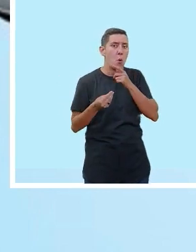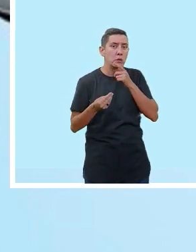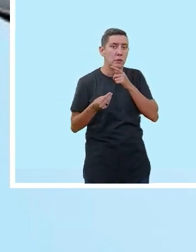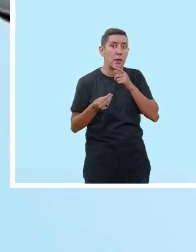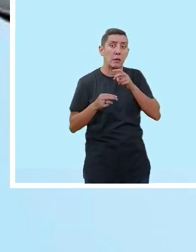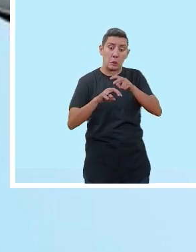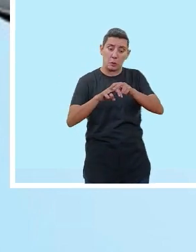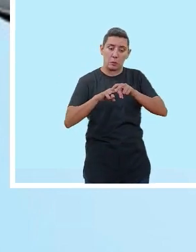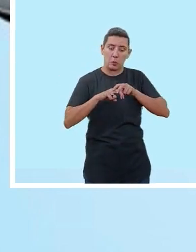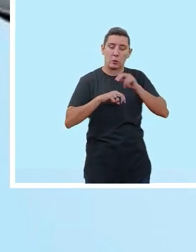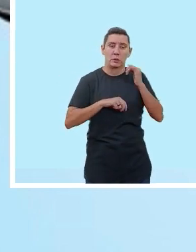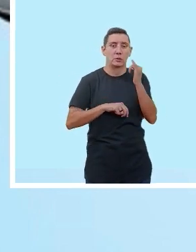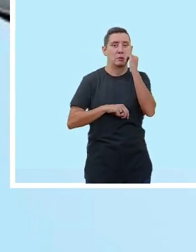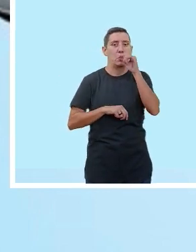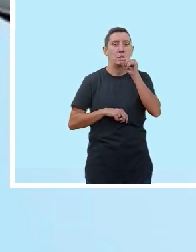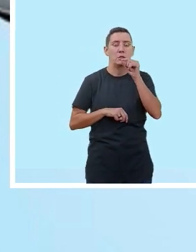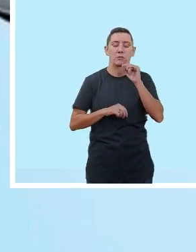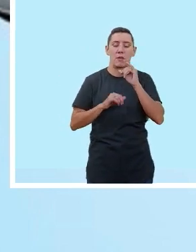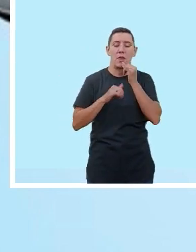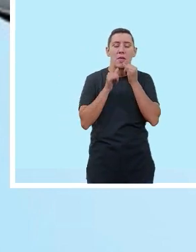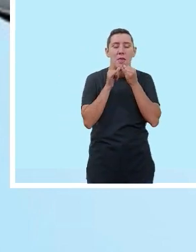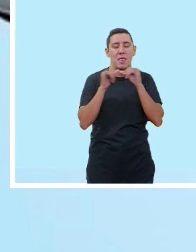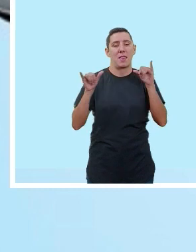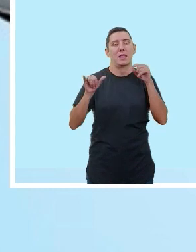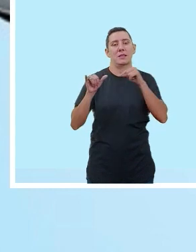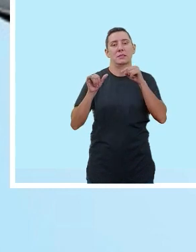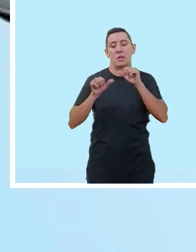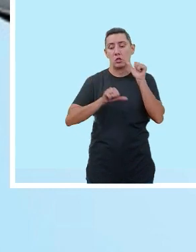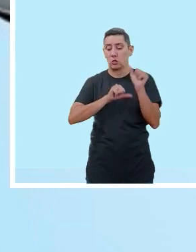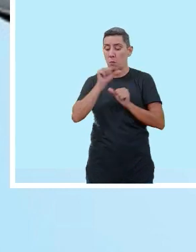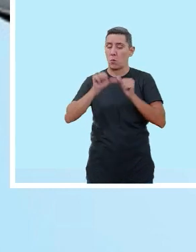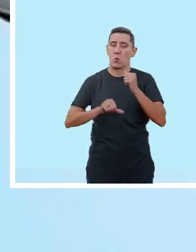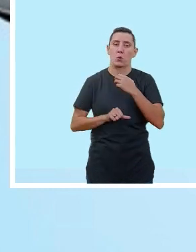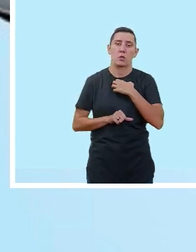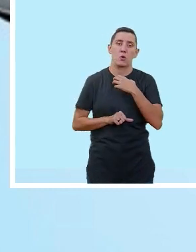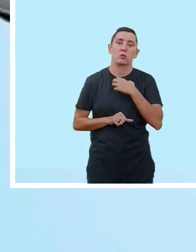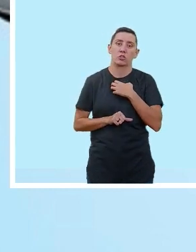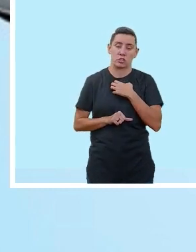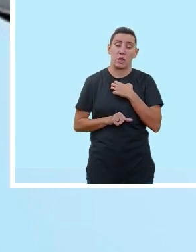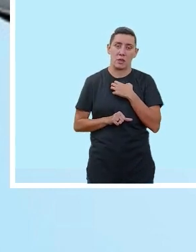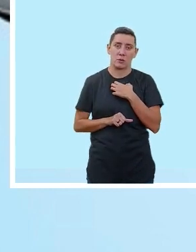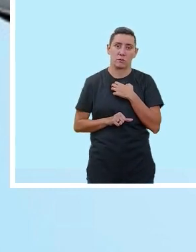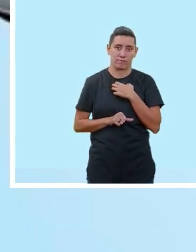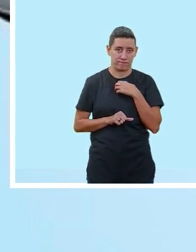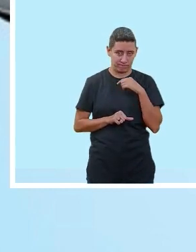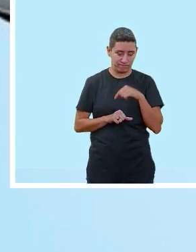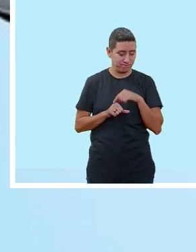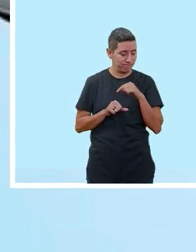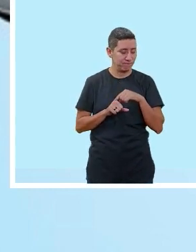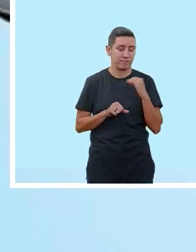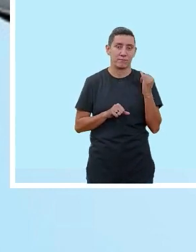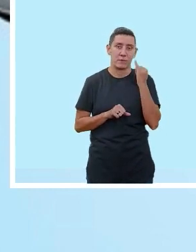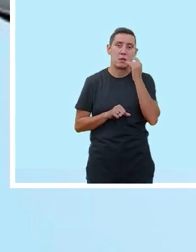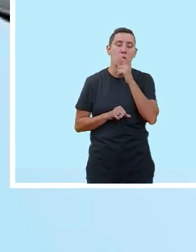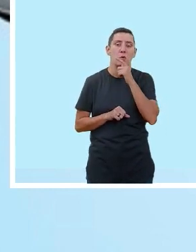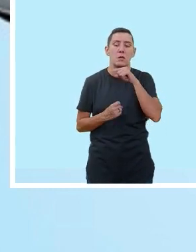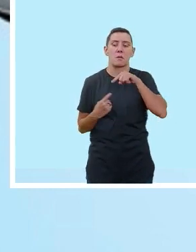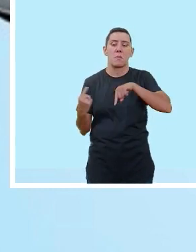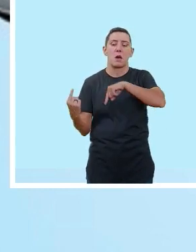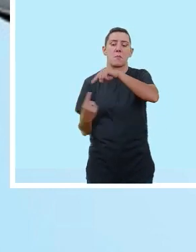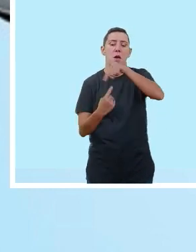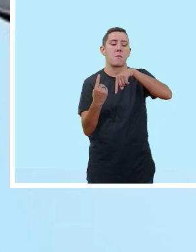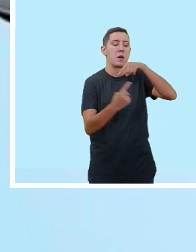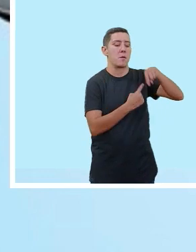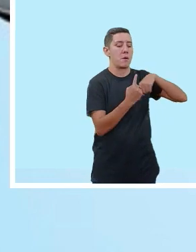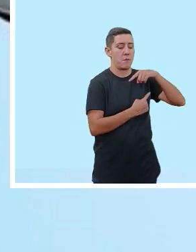renováveis por eletricidade provinda de fontes renováveis. Então, esse é o ciclo que nós